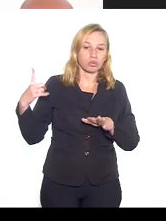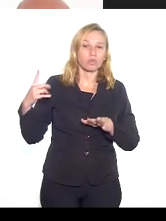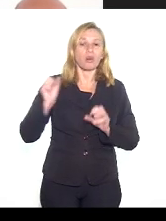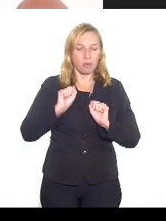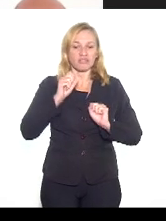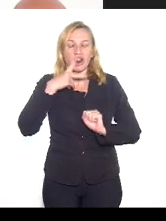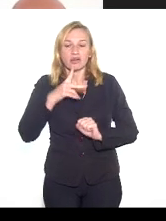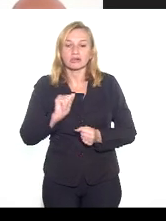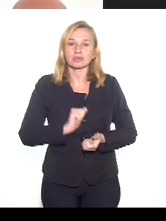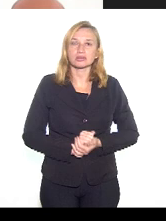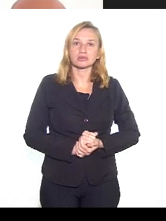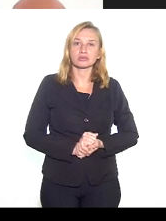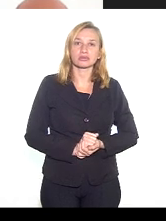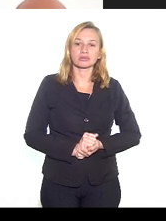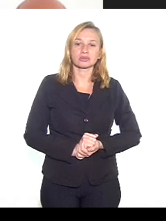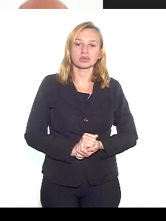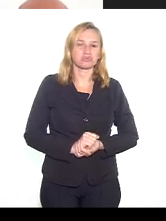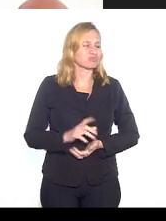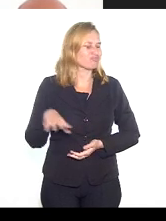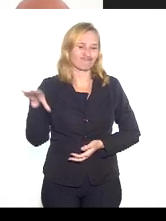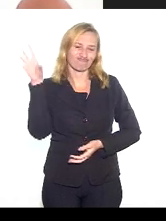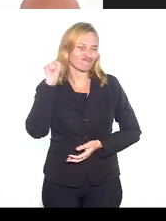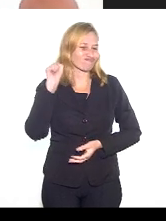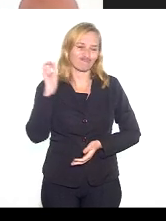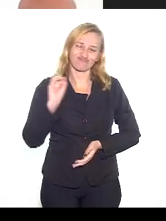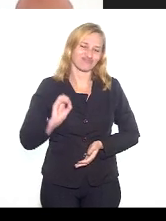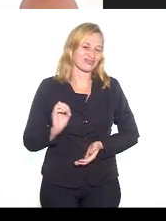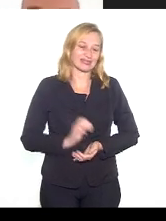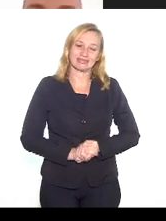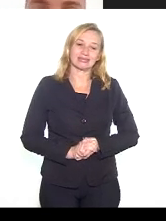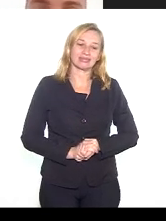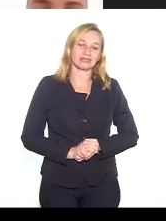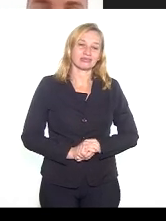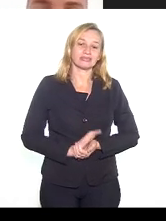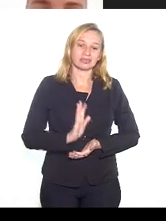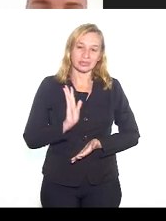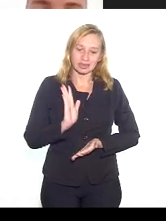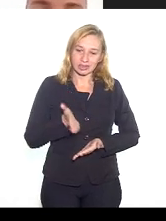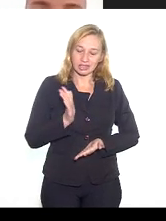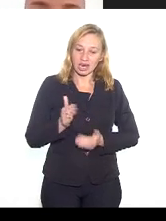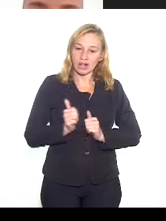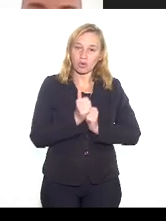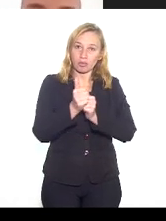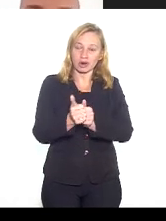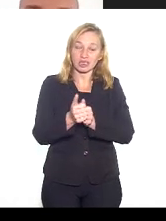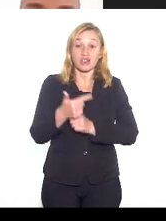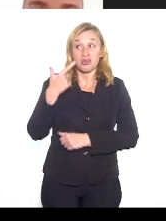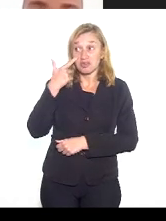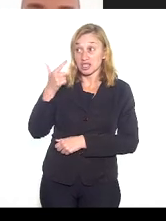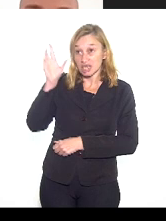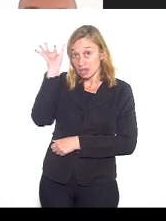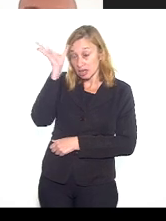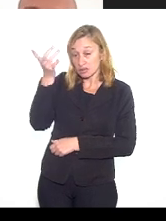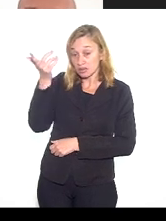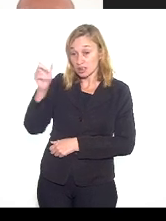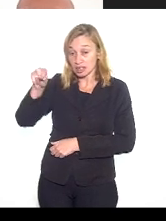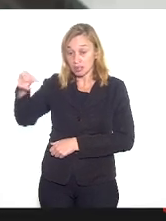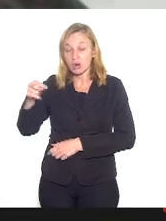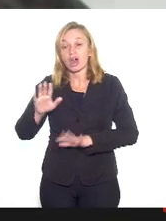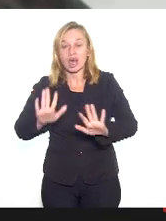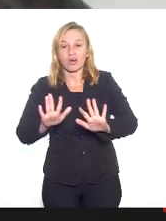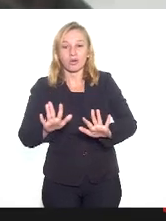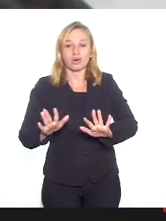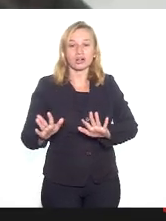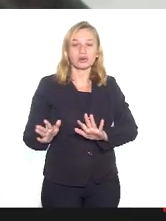falar, Péricles. Não, não está indo, não está indo. Mas desde já, Péricles está acompanhando aqui, vamos ver se ele consegue resolver em breve.